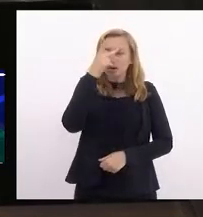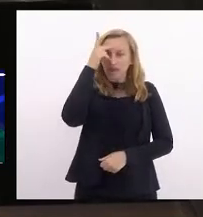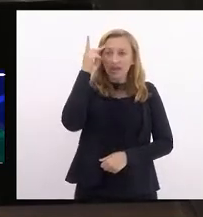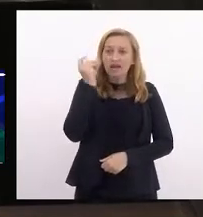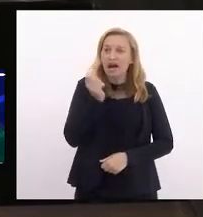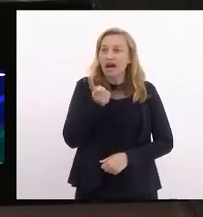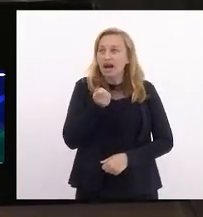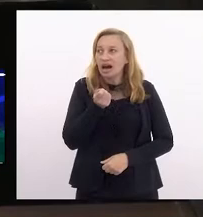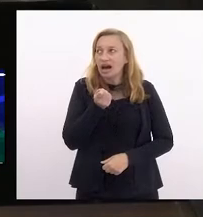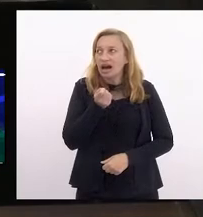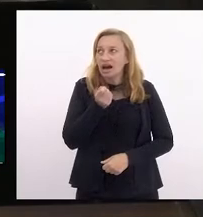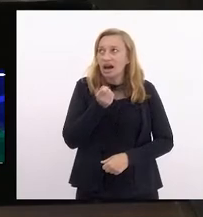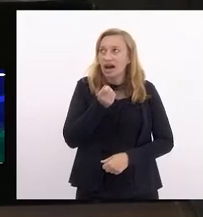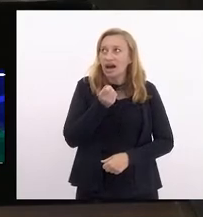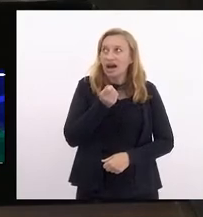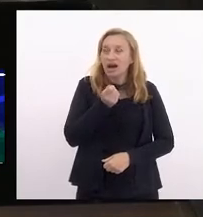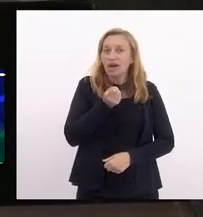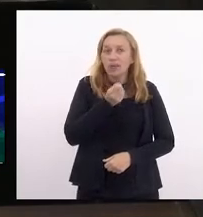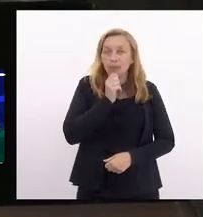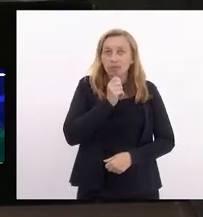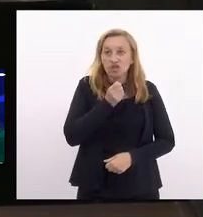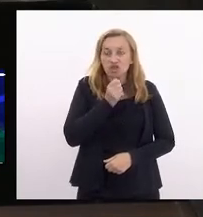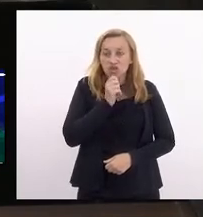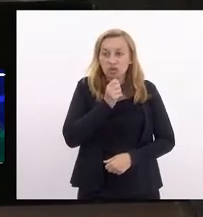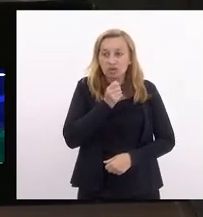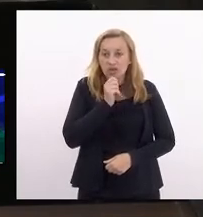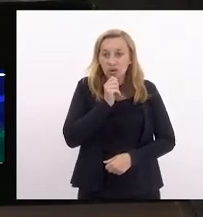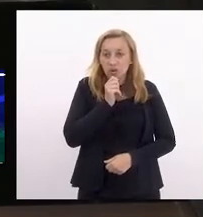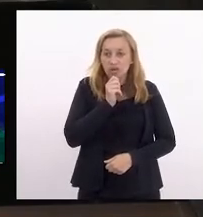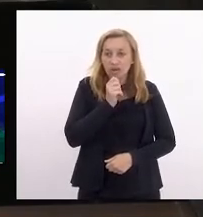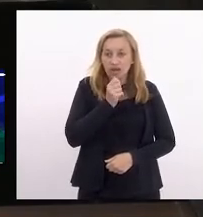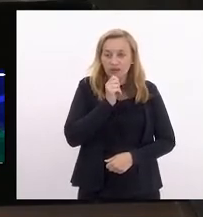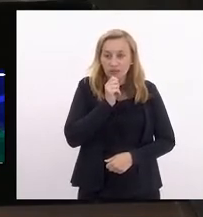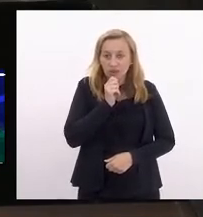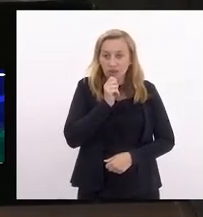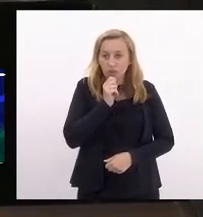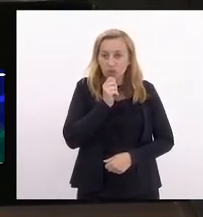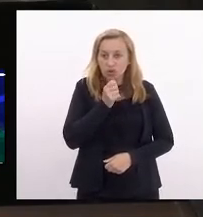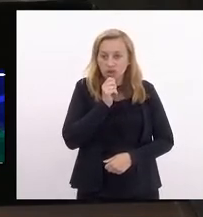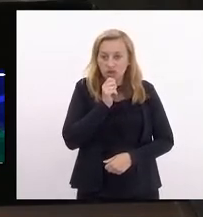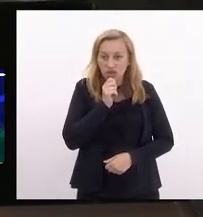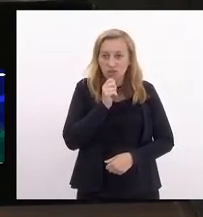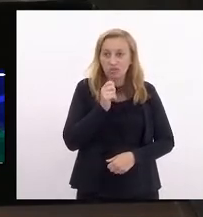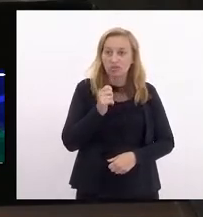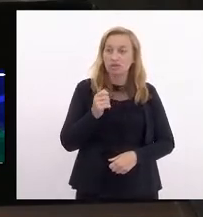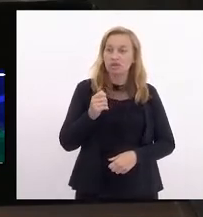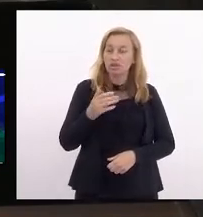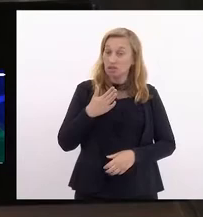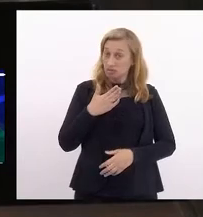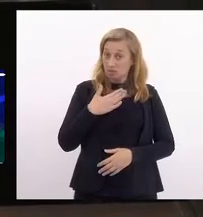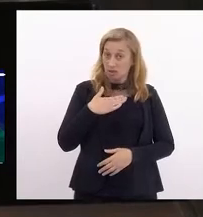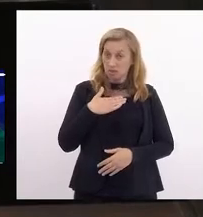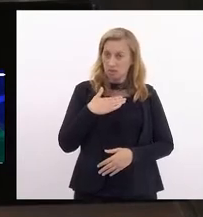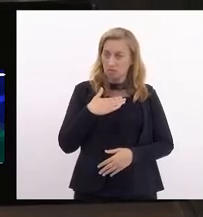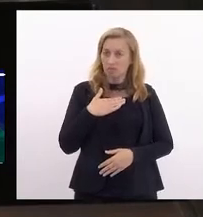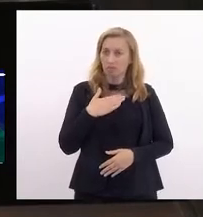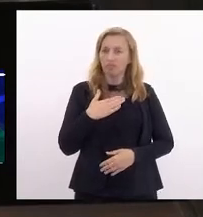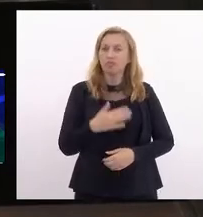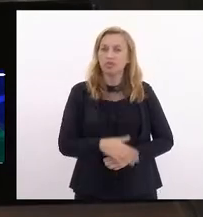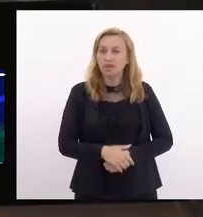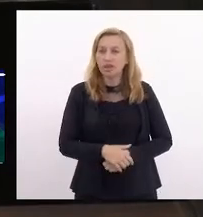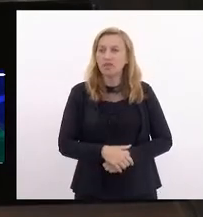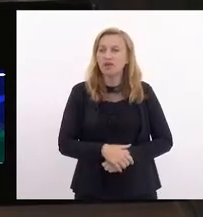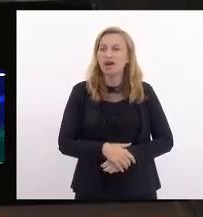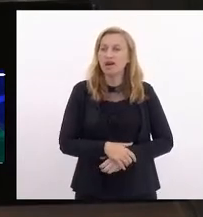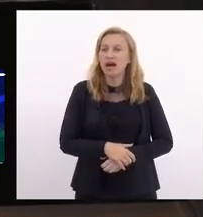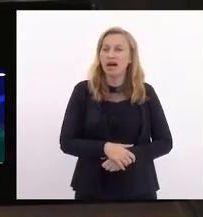cima do Meu Cadáver e eu digo isso aqui pedir com isso também microfone Como assim não vou poder pegar o